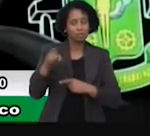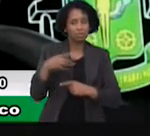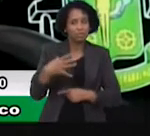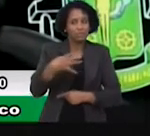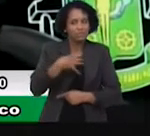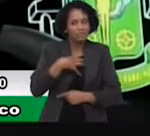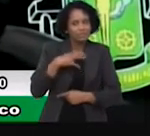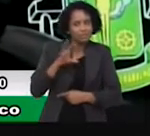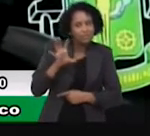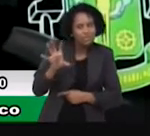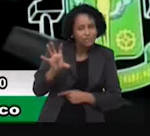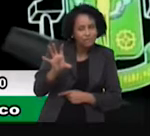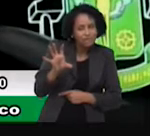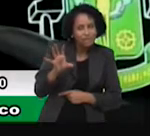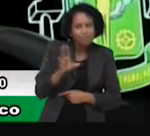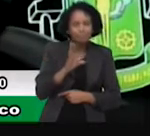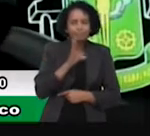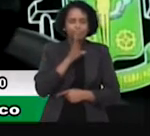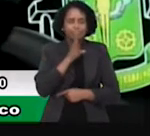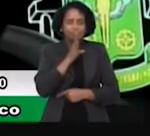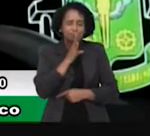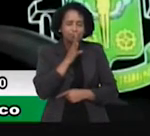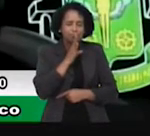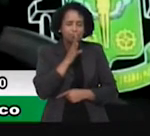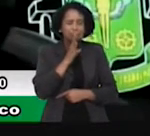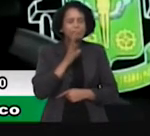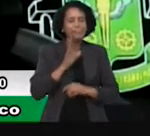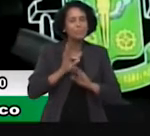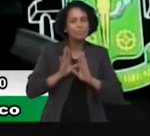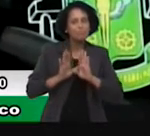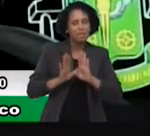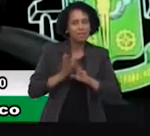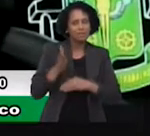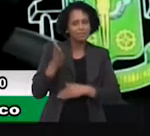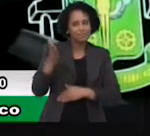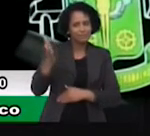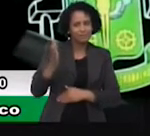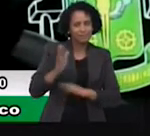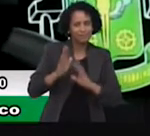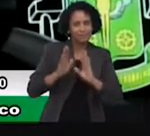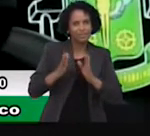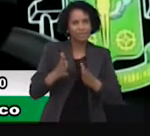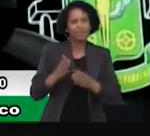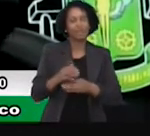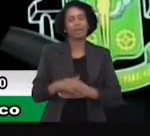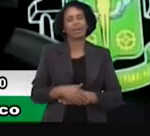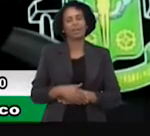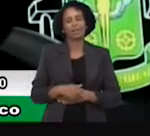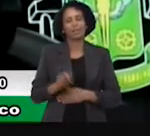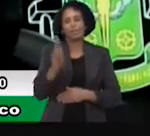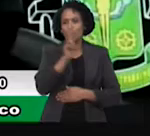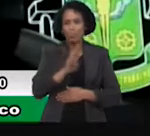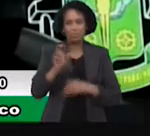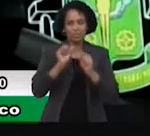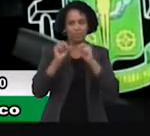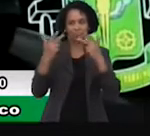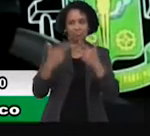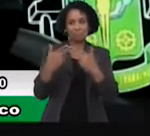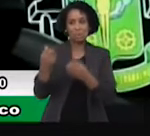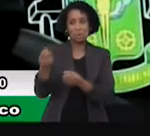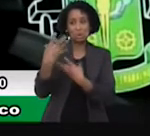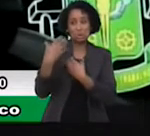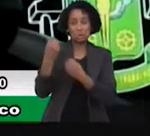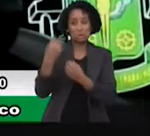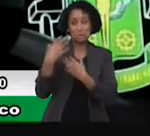Vossa Excelência, quietinho, mas quando Vossa Excelência vem para pedir a parte ou para usar a tribuna, Vossa Excelência dá uma aula também.